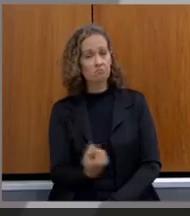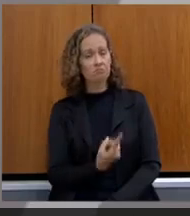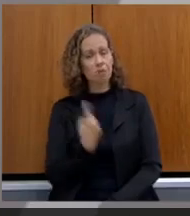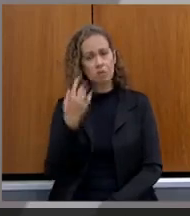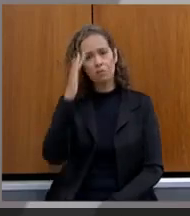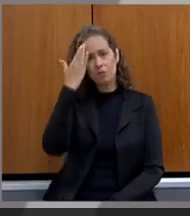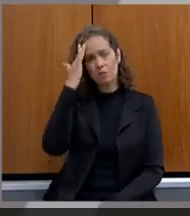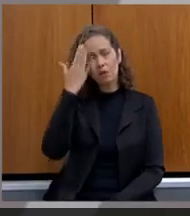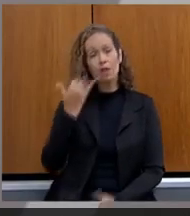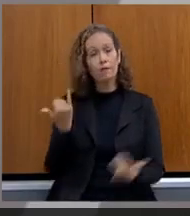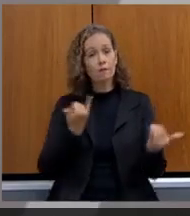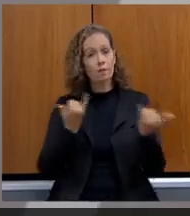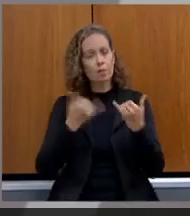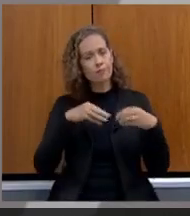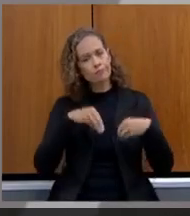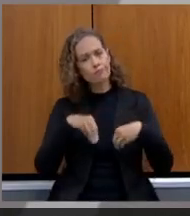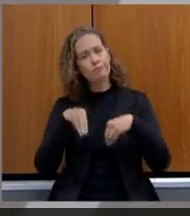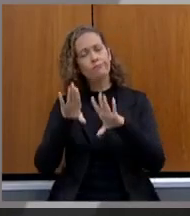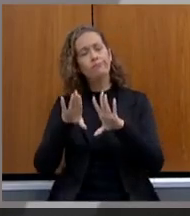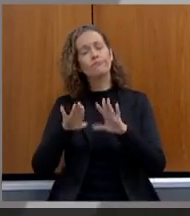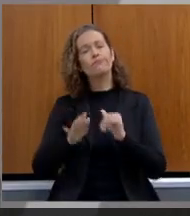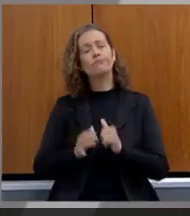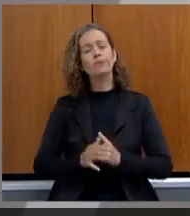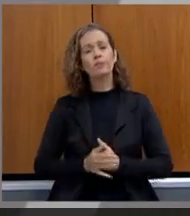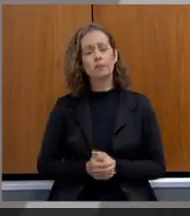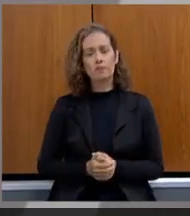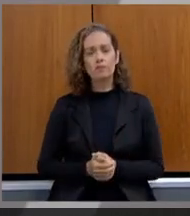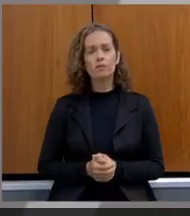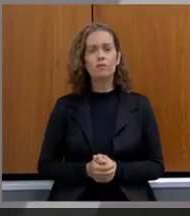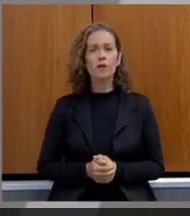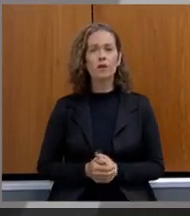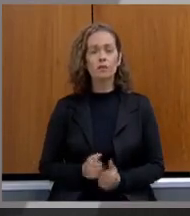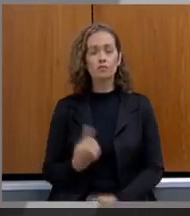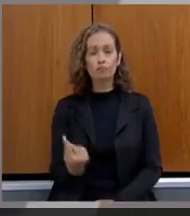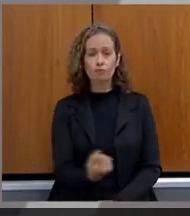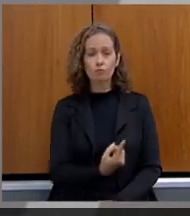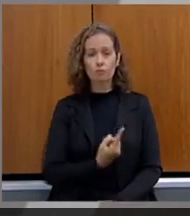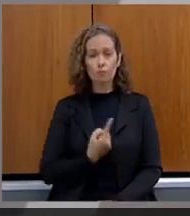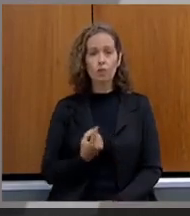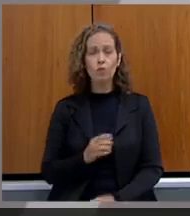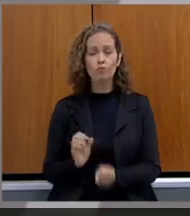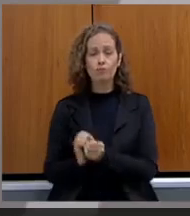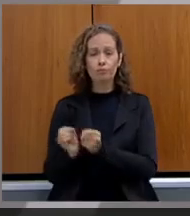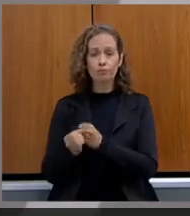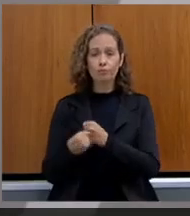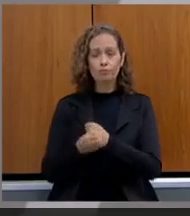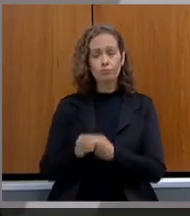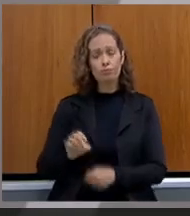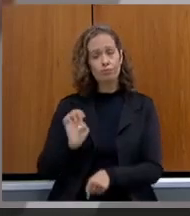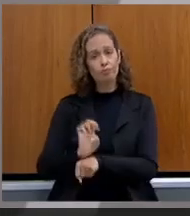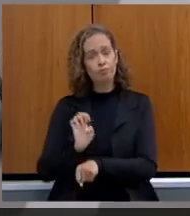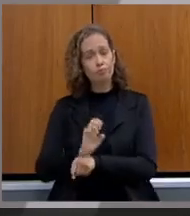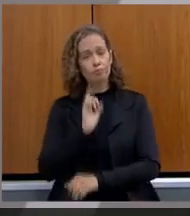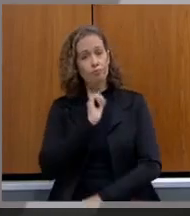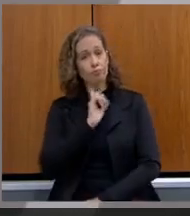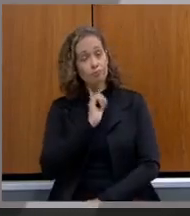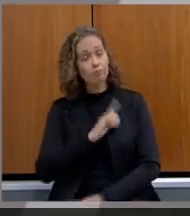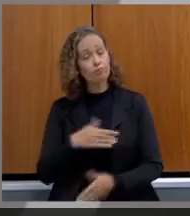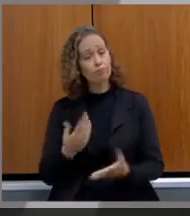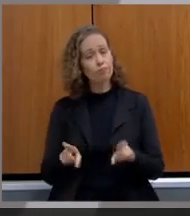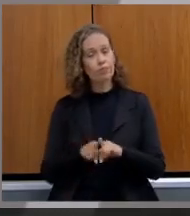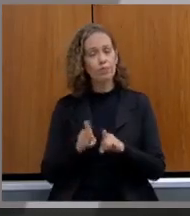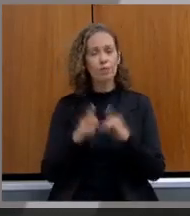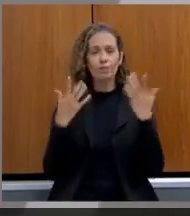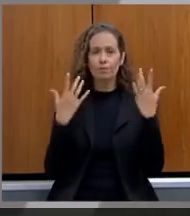levar essa informação né a toda a nossa gente do Sertão o estado de Minas Gerais e por fim parabéns